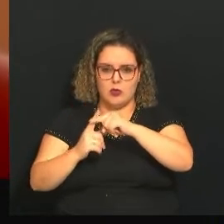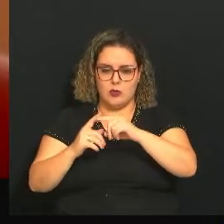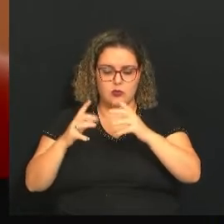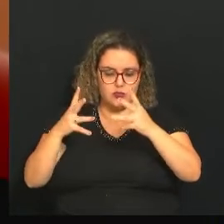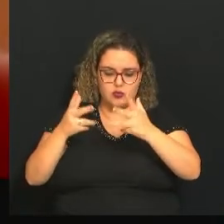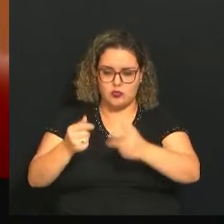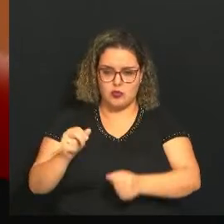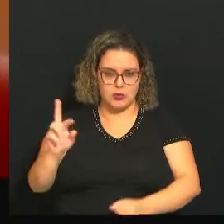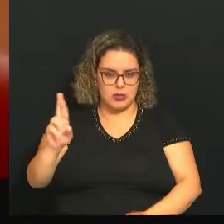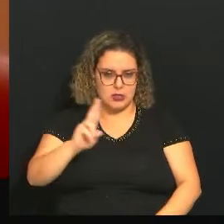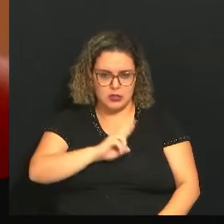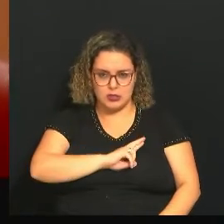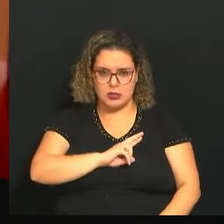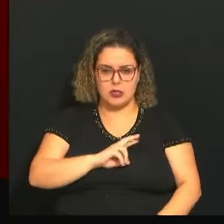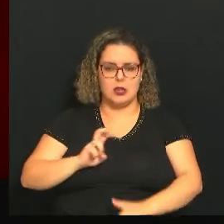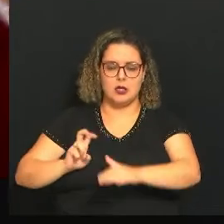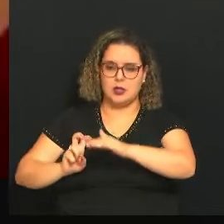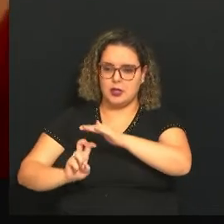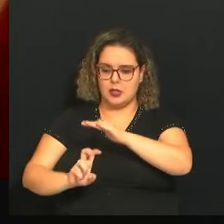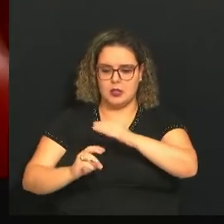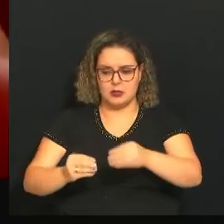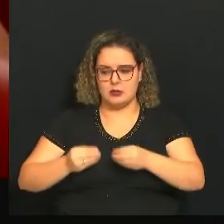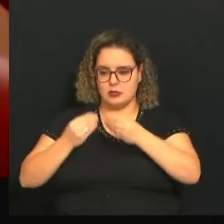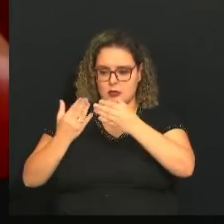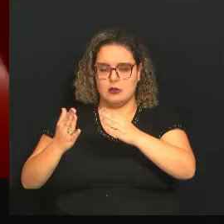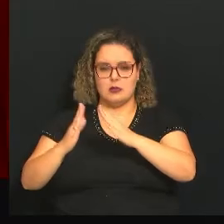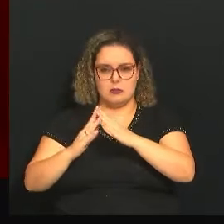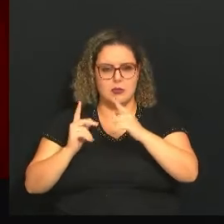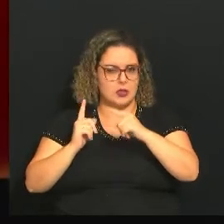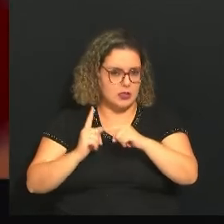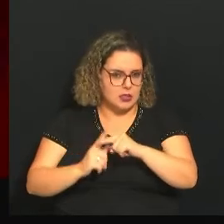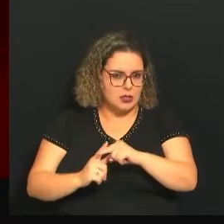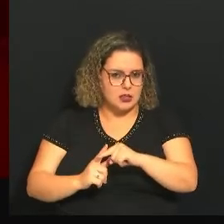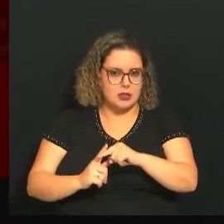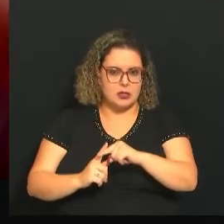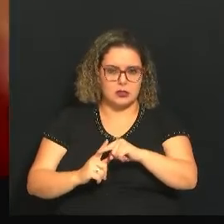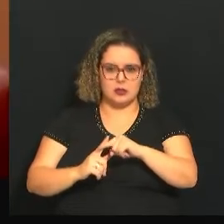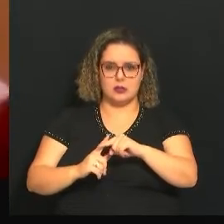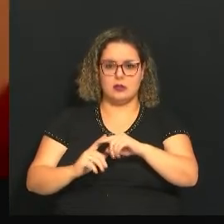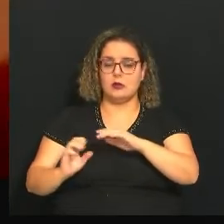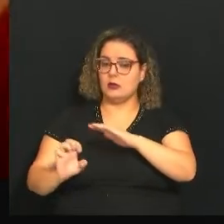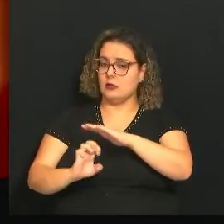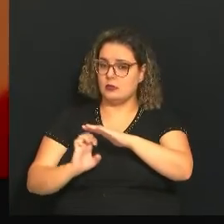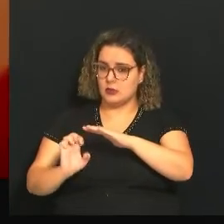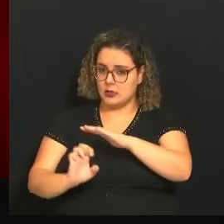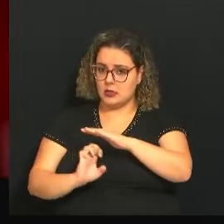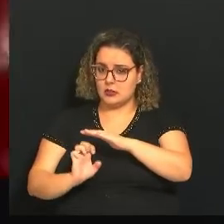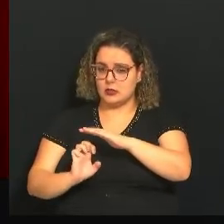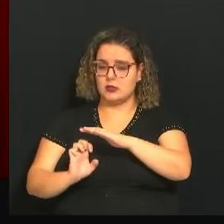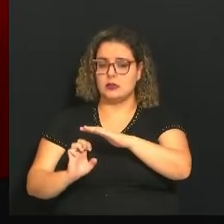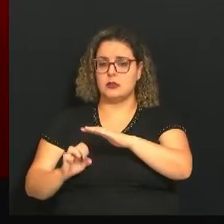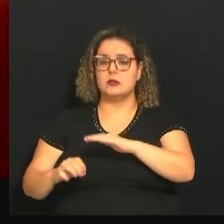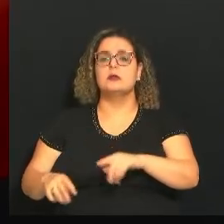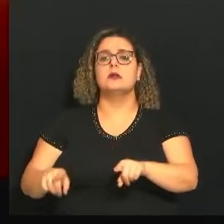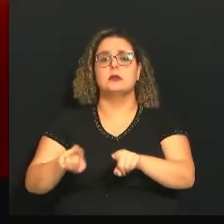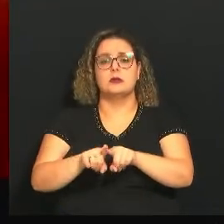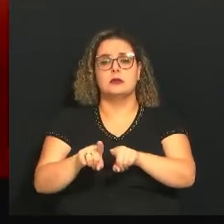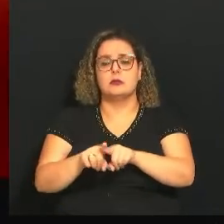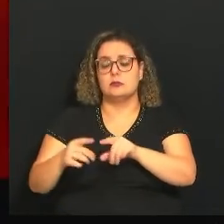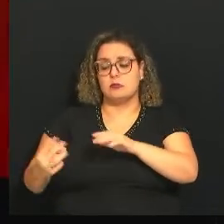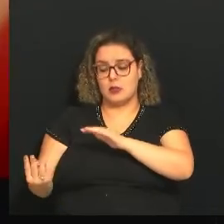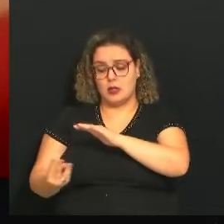religiosas, creches para a igreja. Então, e empresas, né, terceirizadas que entraram fazendo